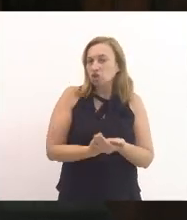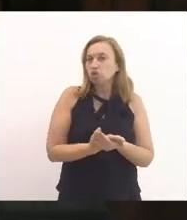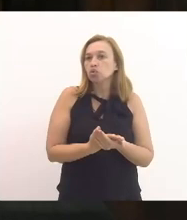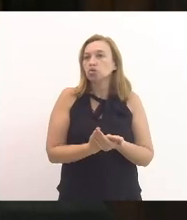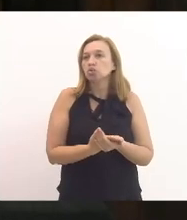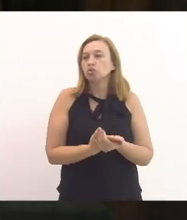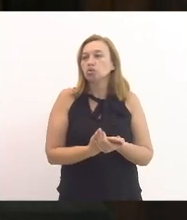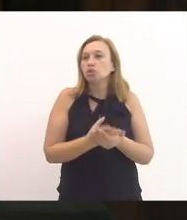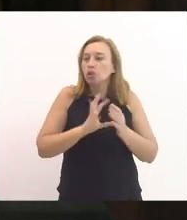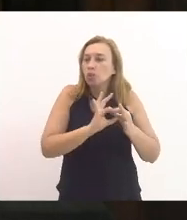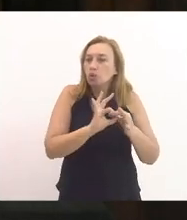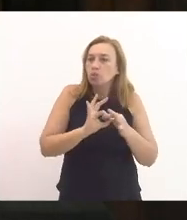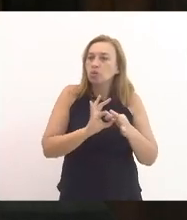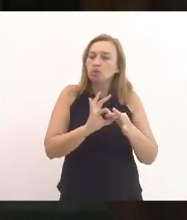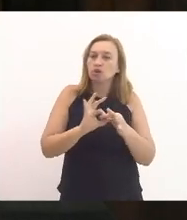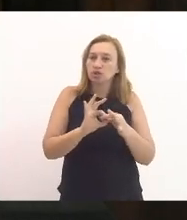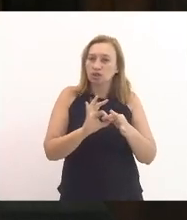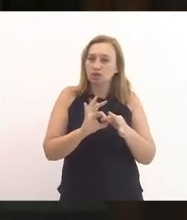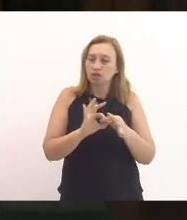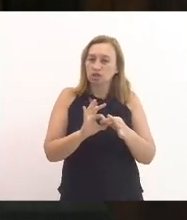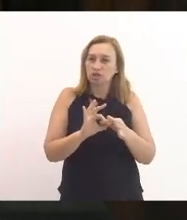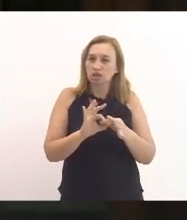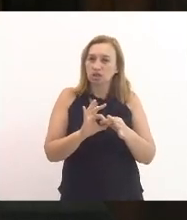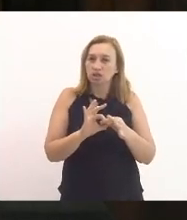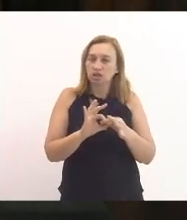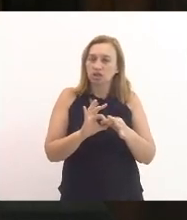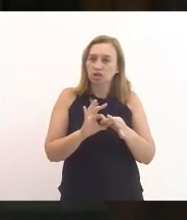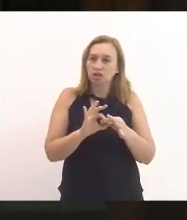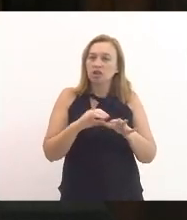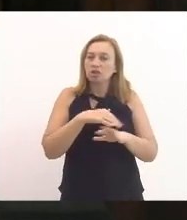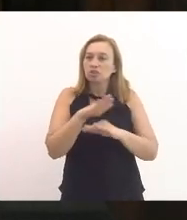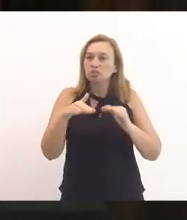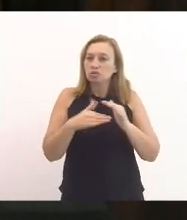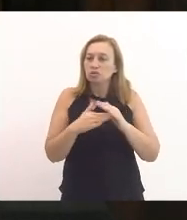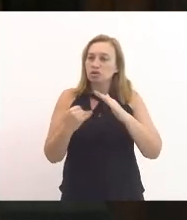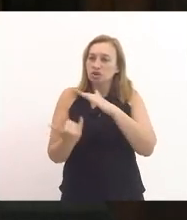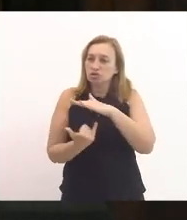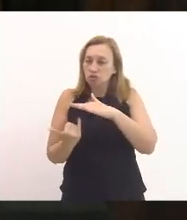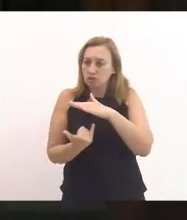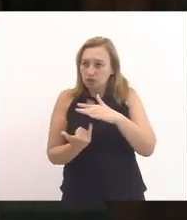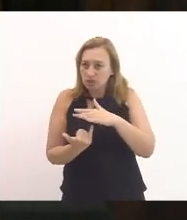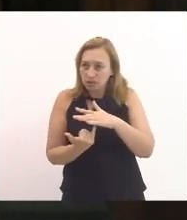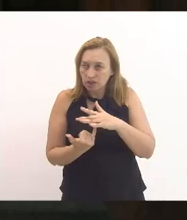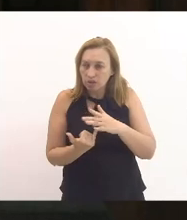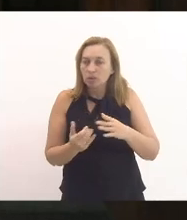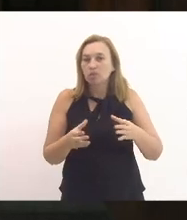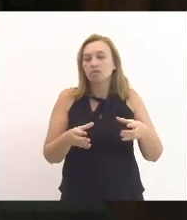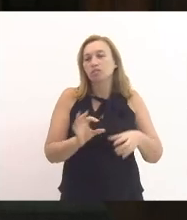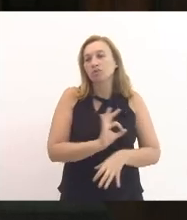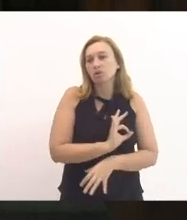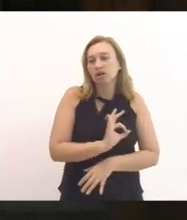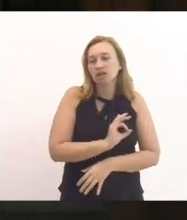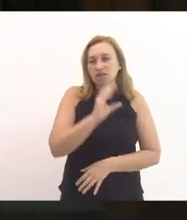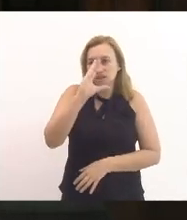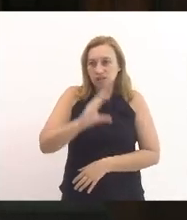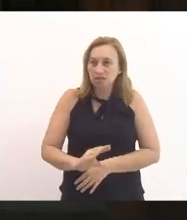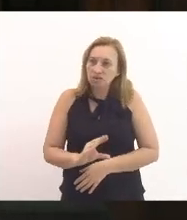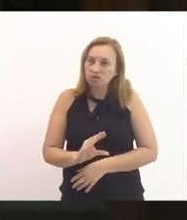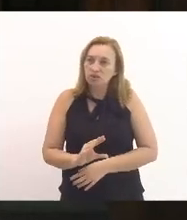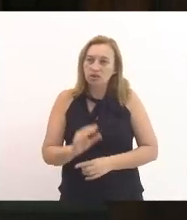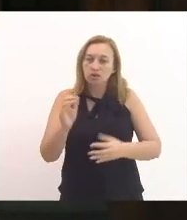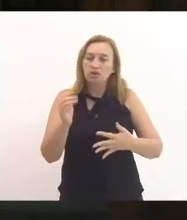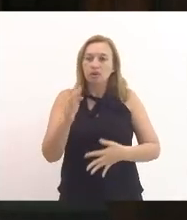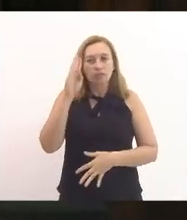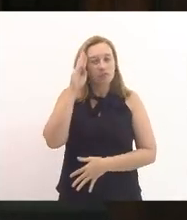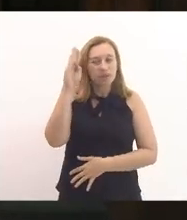seja uníssono aí de todos os de toda a identidade de classe e de toda a polícia civil esse